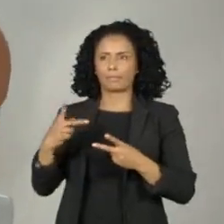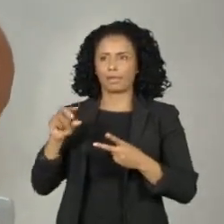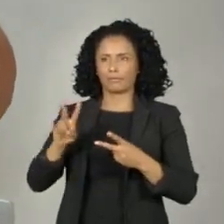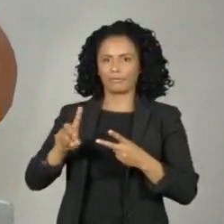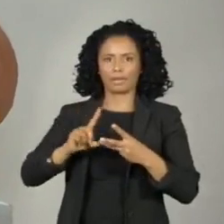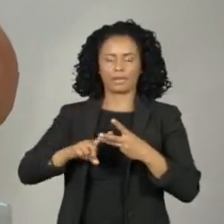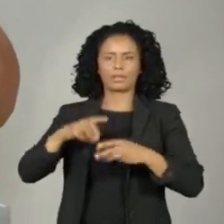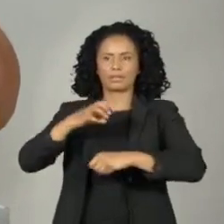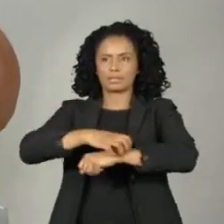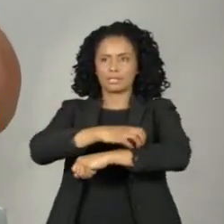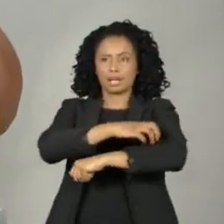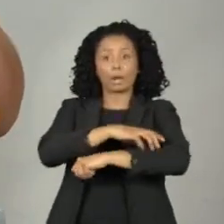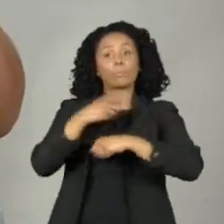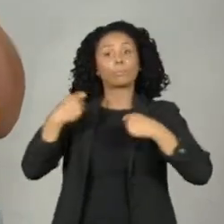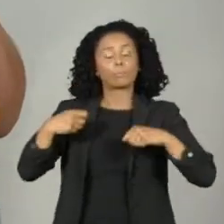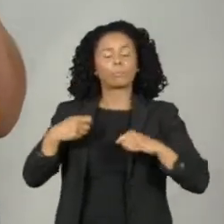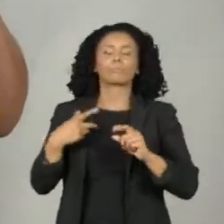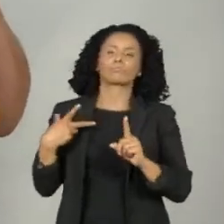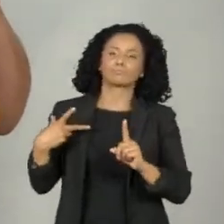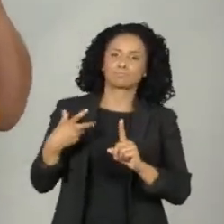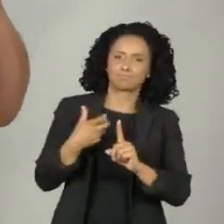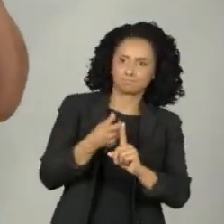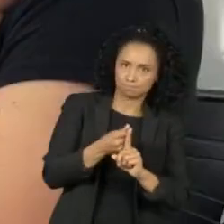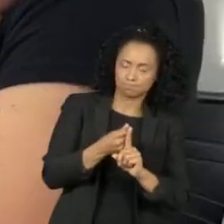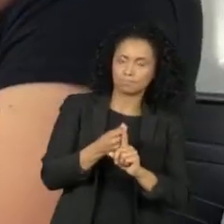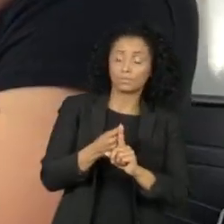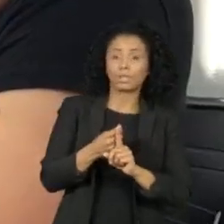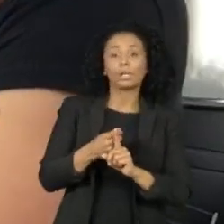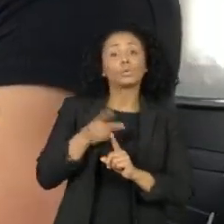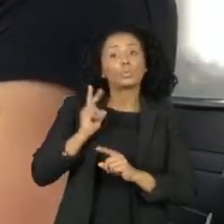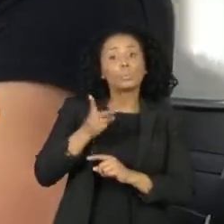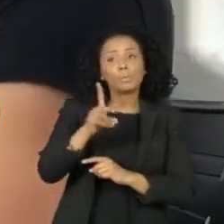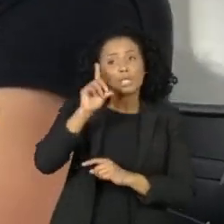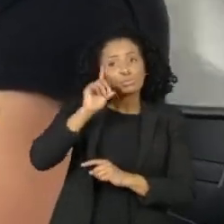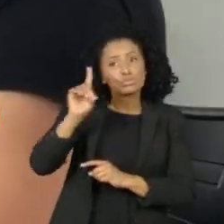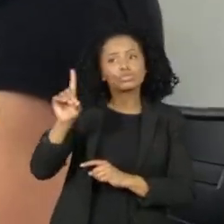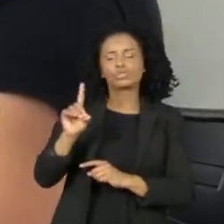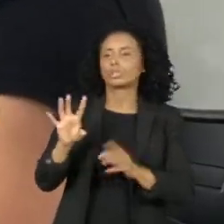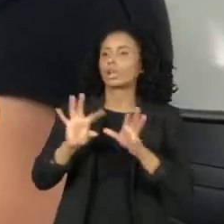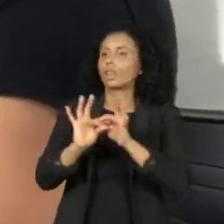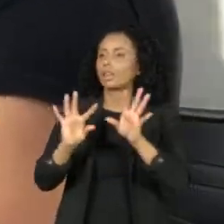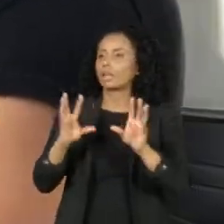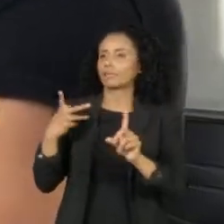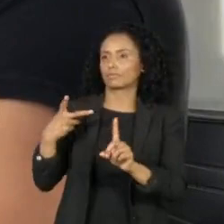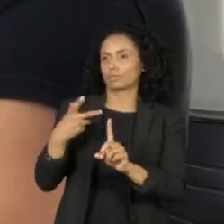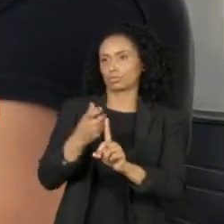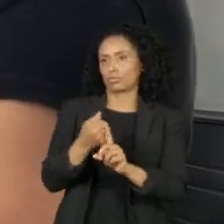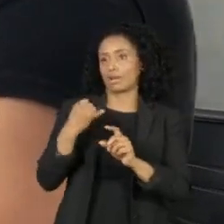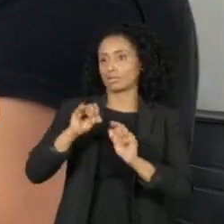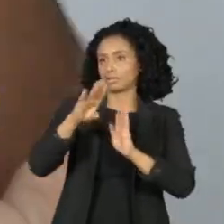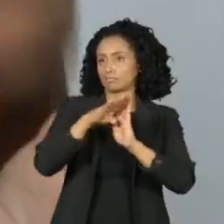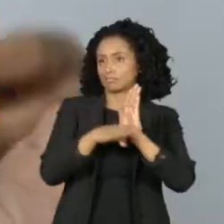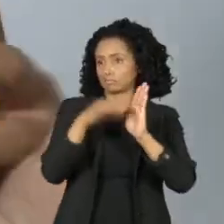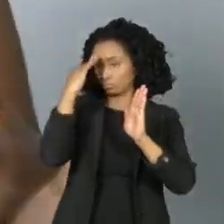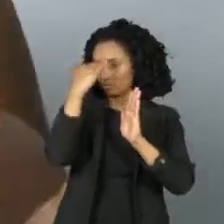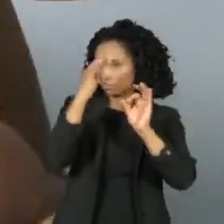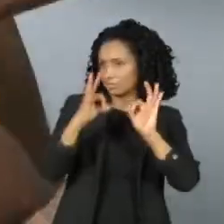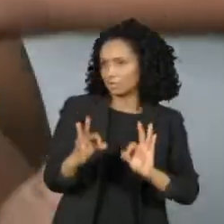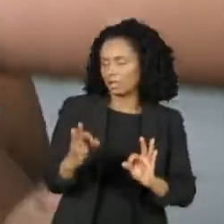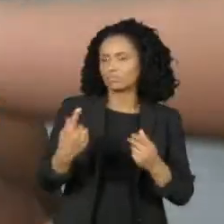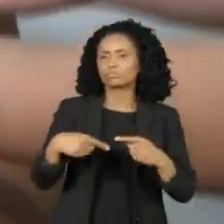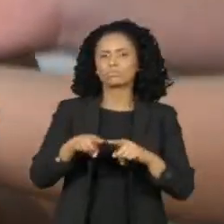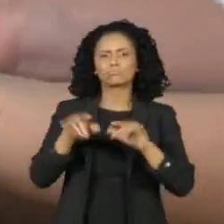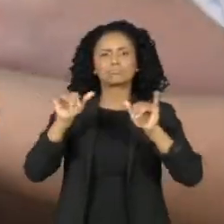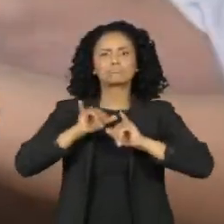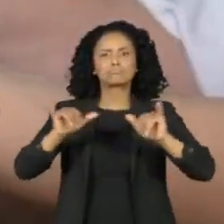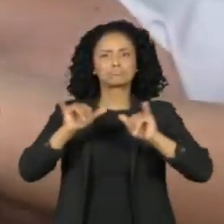é possível tomar a vacina da Covid-19 no mesmo dia, desde que a dose esteja ali dentro do cronograma oficial. Essa